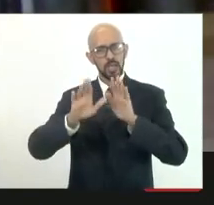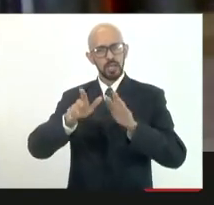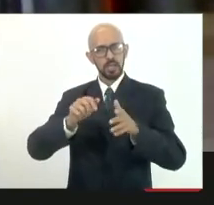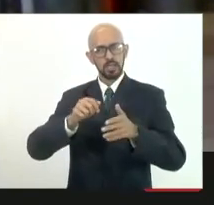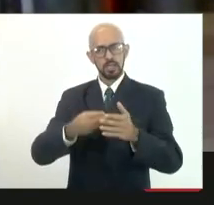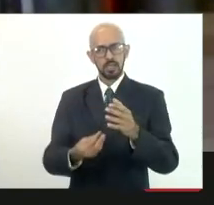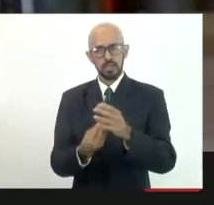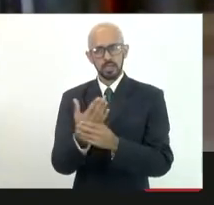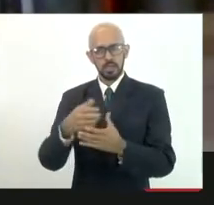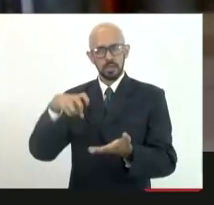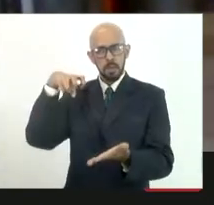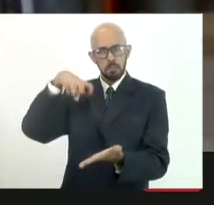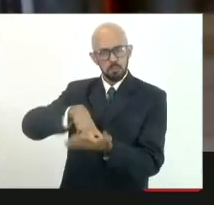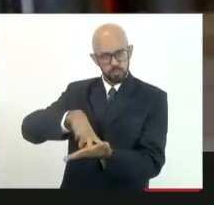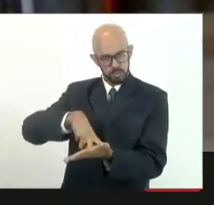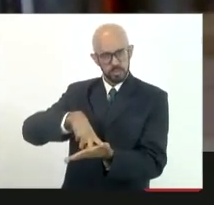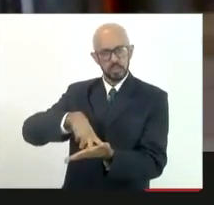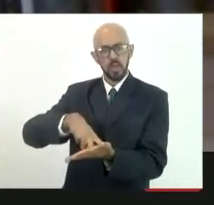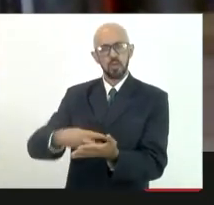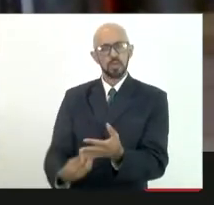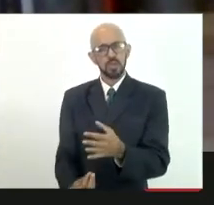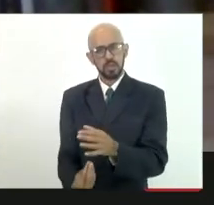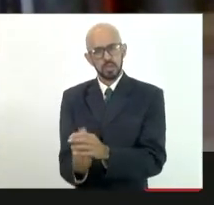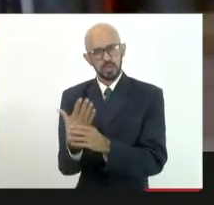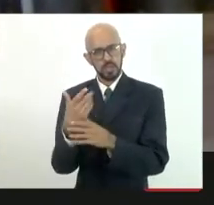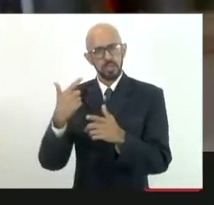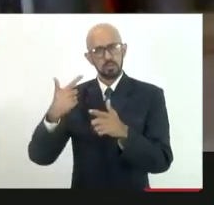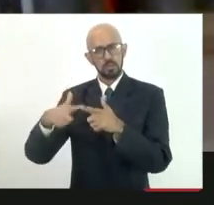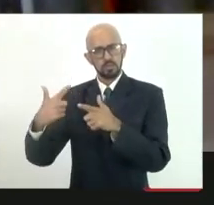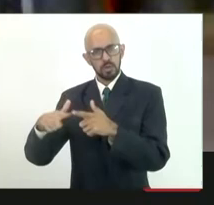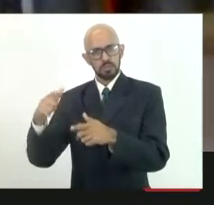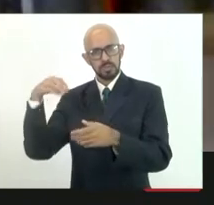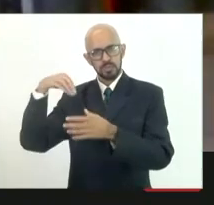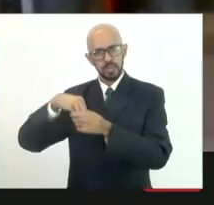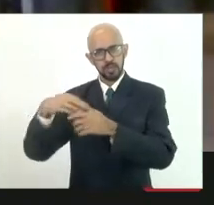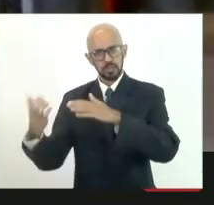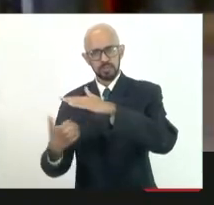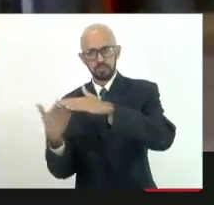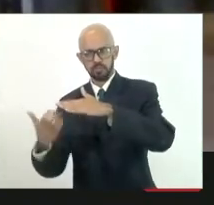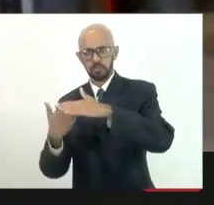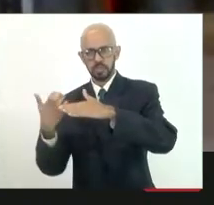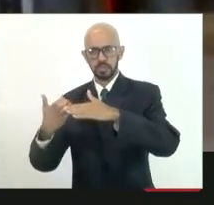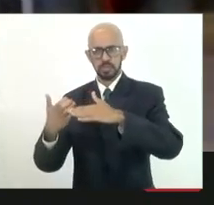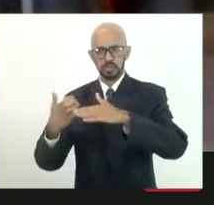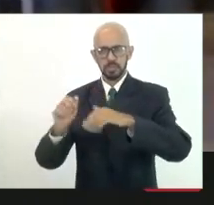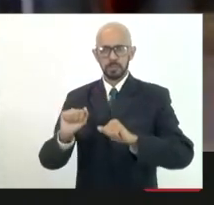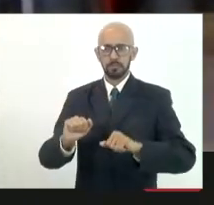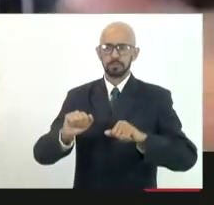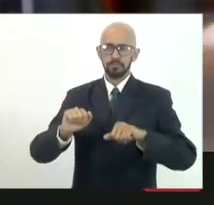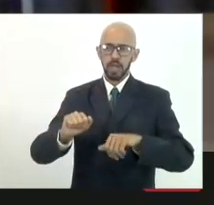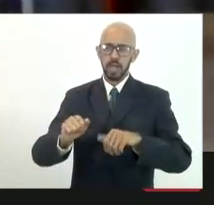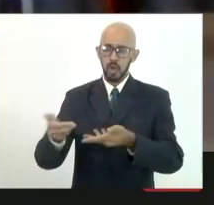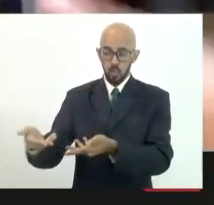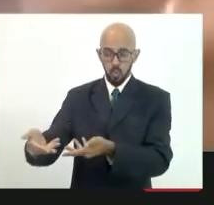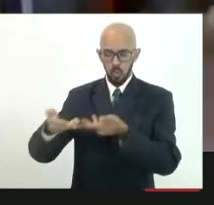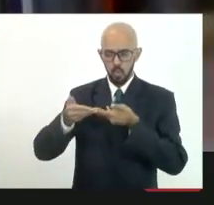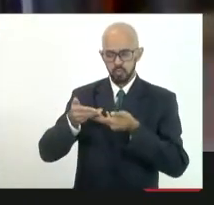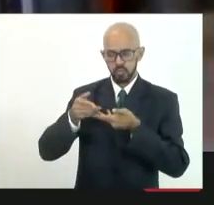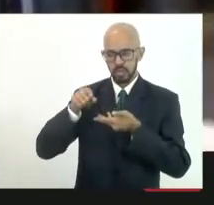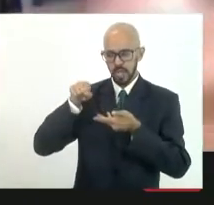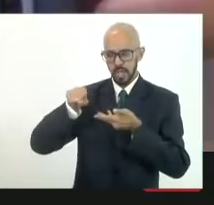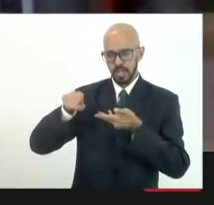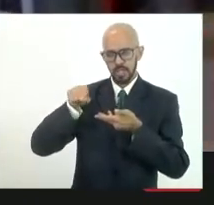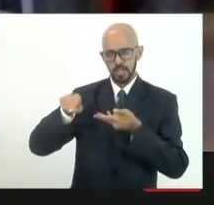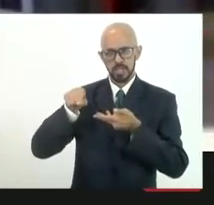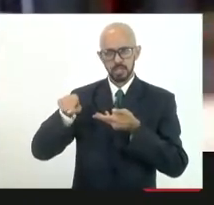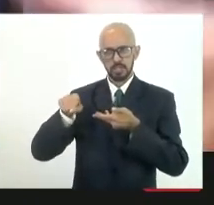gera sanções administrativas a empresas, a entidades da sociedade civil, para chamá-las